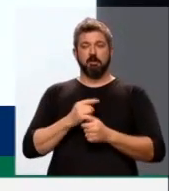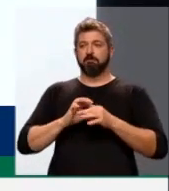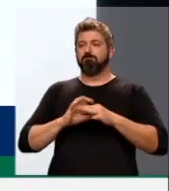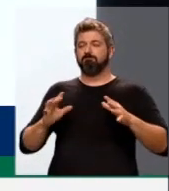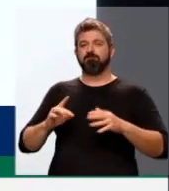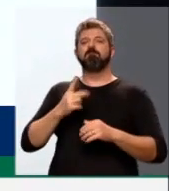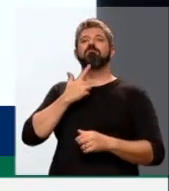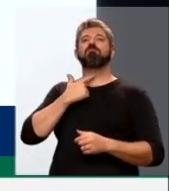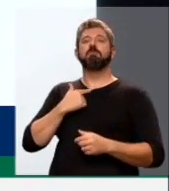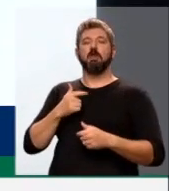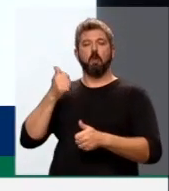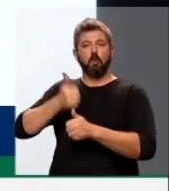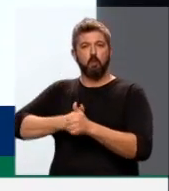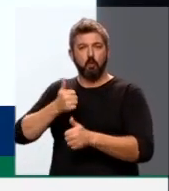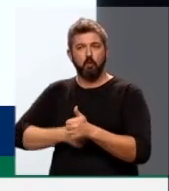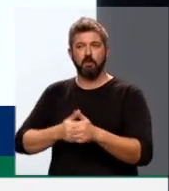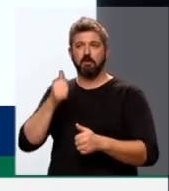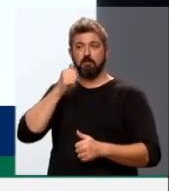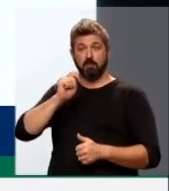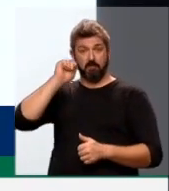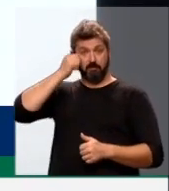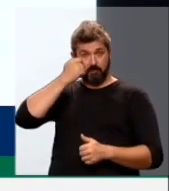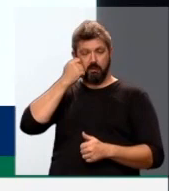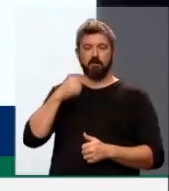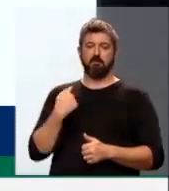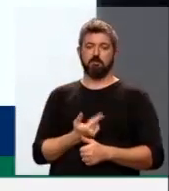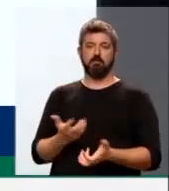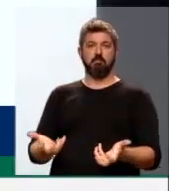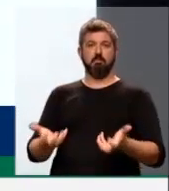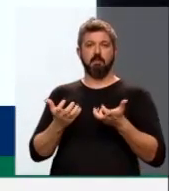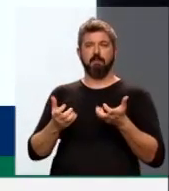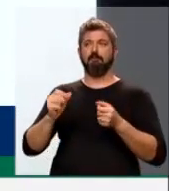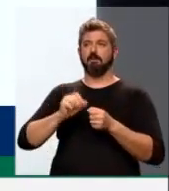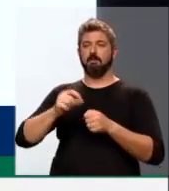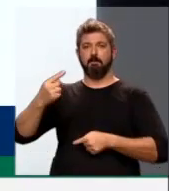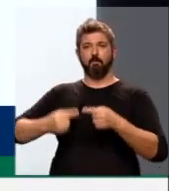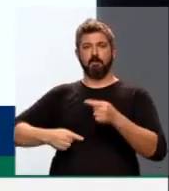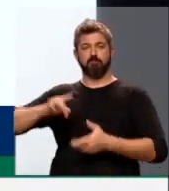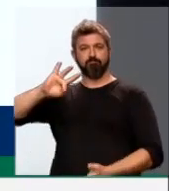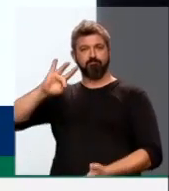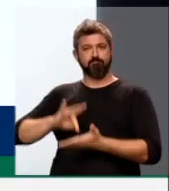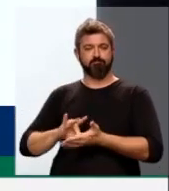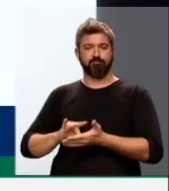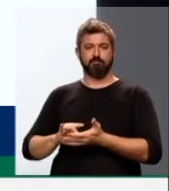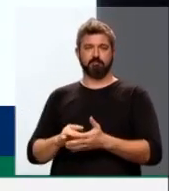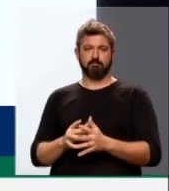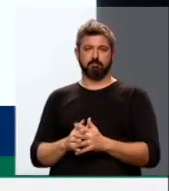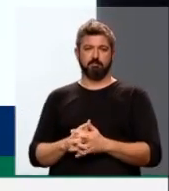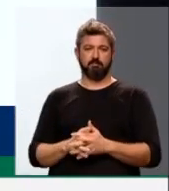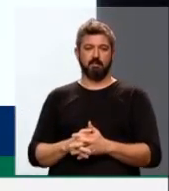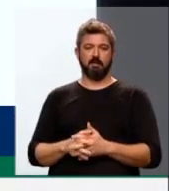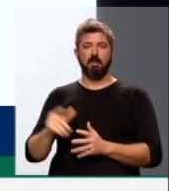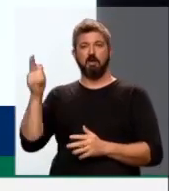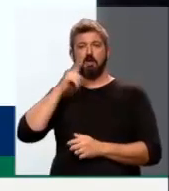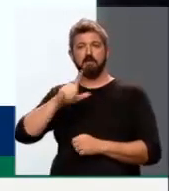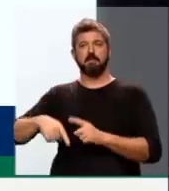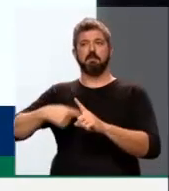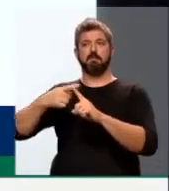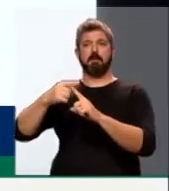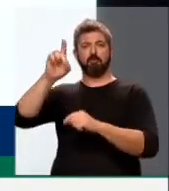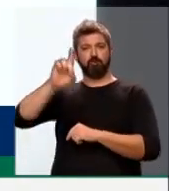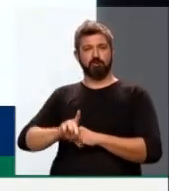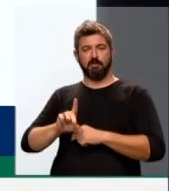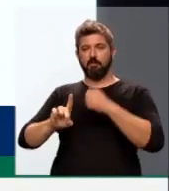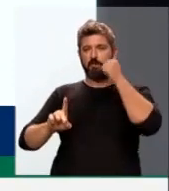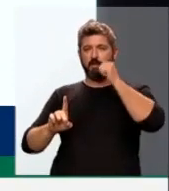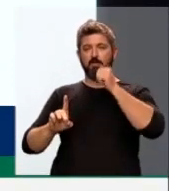nós, mulheres negras, e precisamos poder fazer políticas vivas e livres para poder ampliar os direitos das